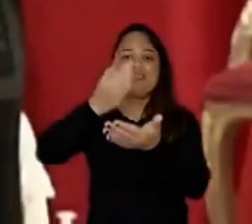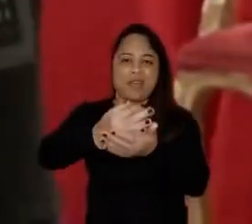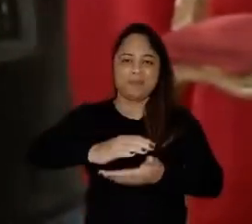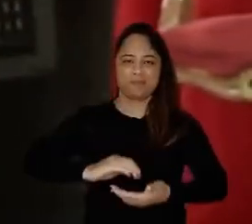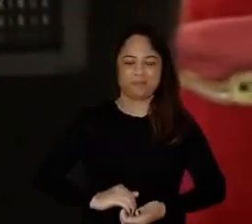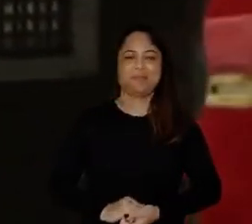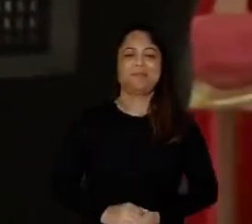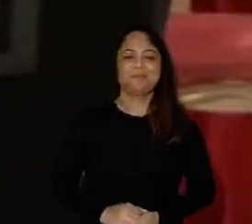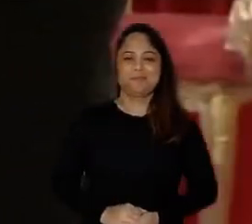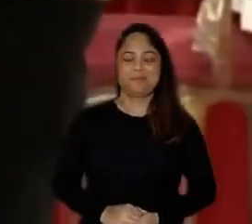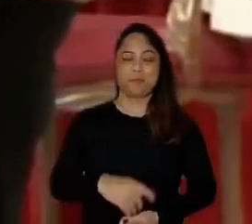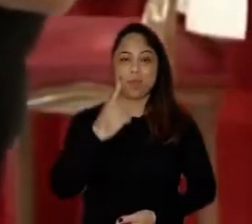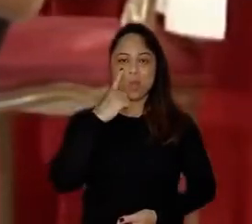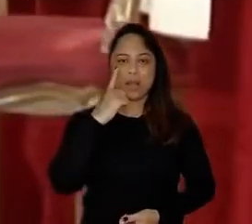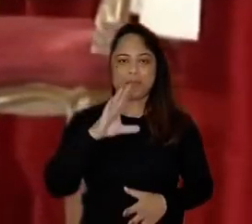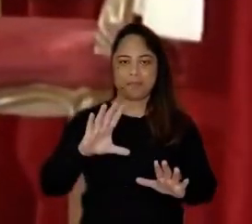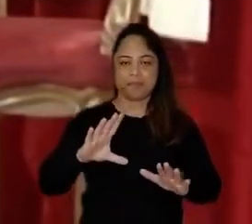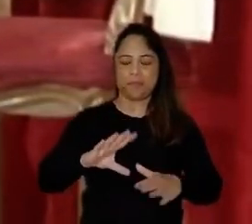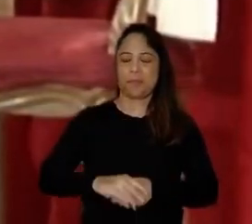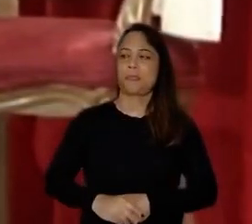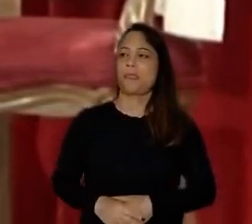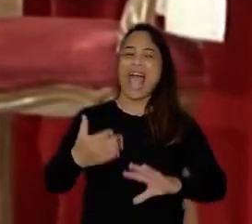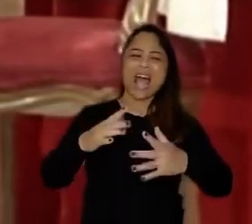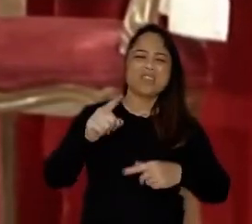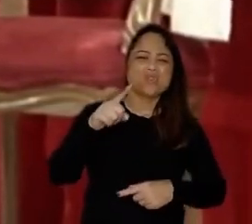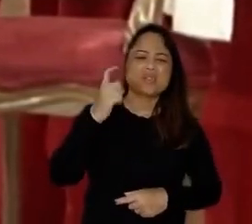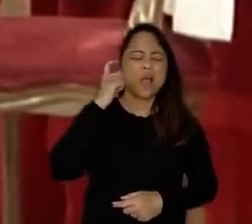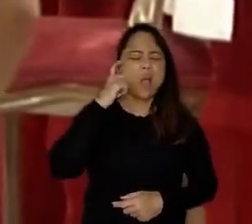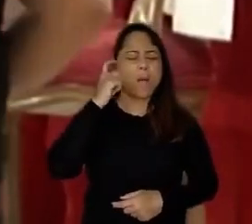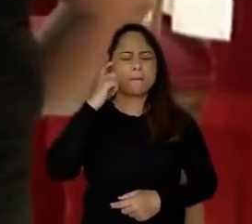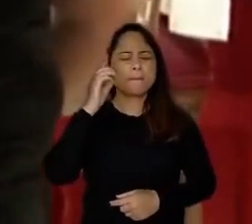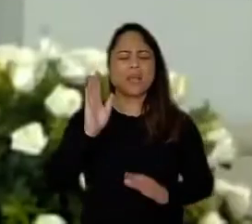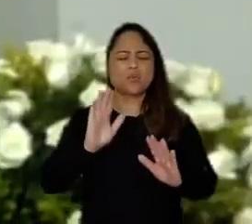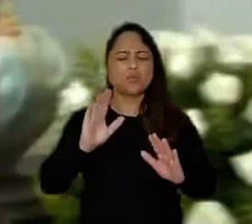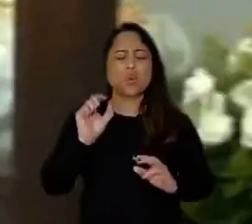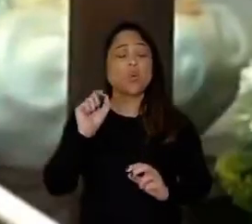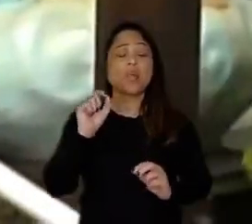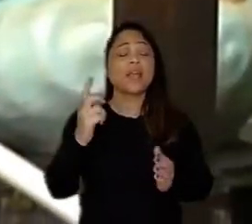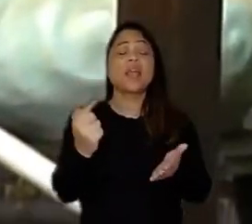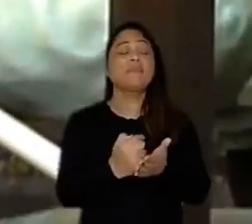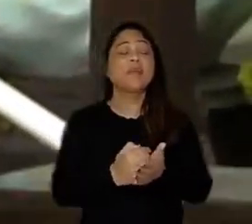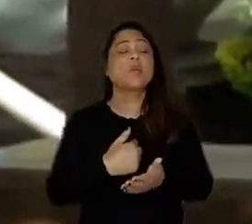Aqui você vai descobrir uma coisa maluca que talvez você nunca parou para pensar. Me pergunta o que é?